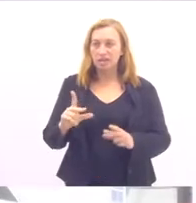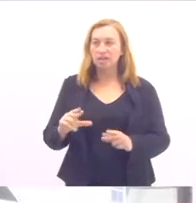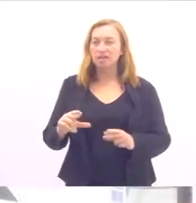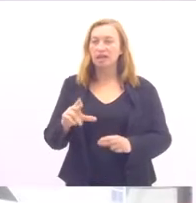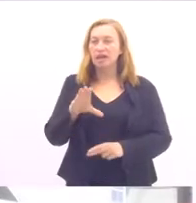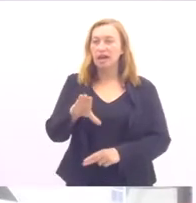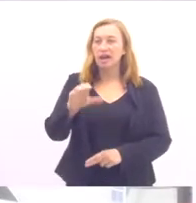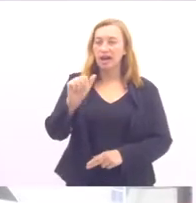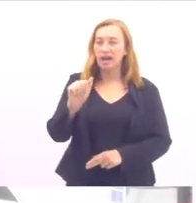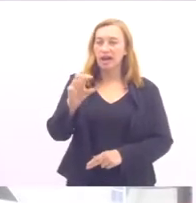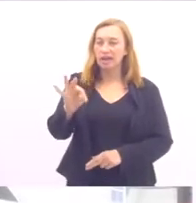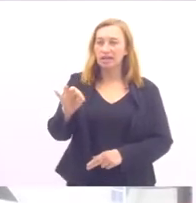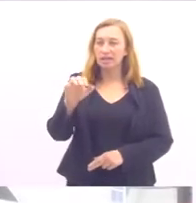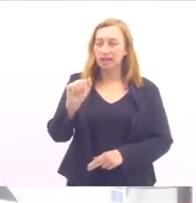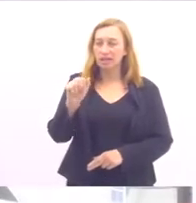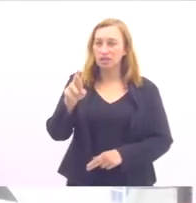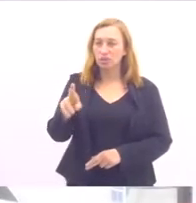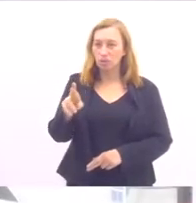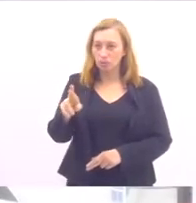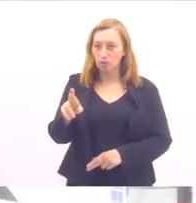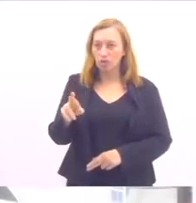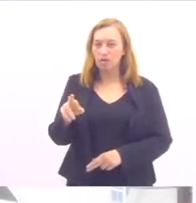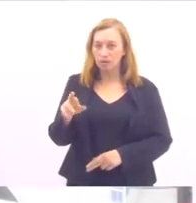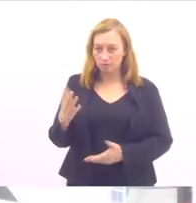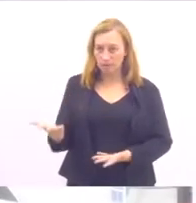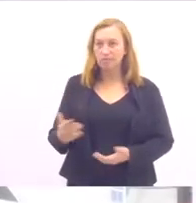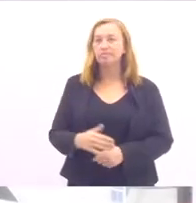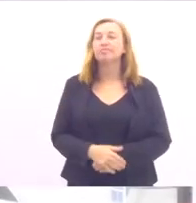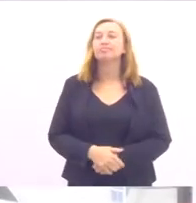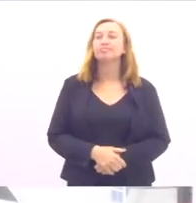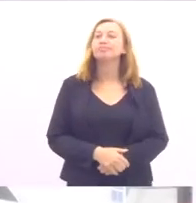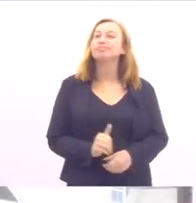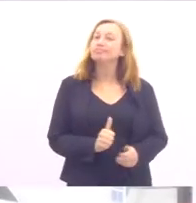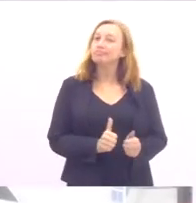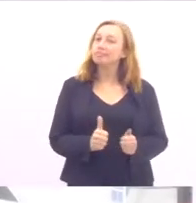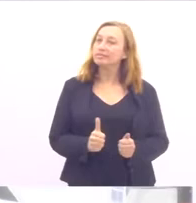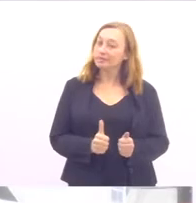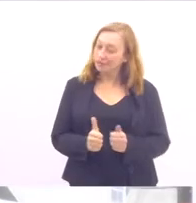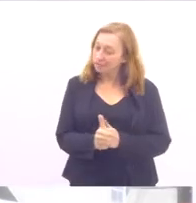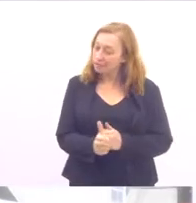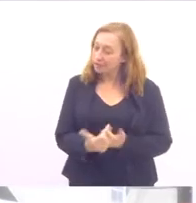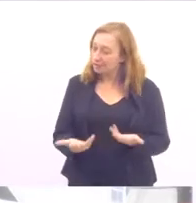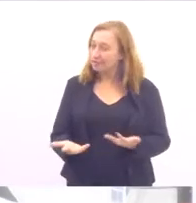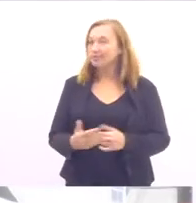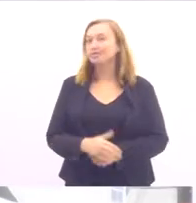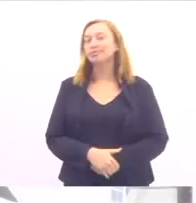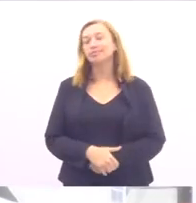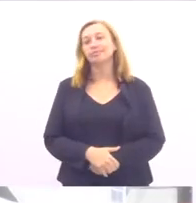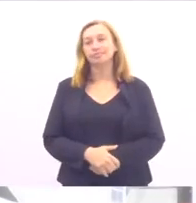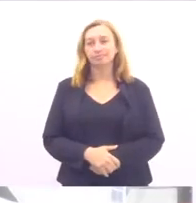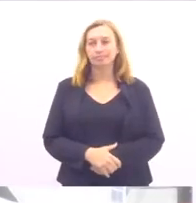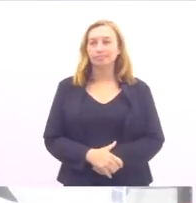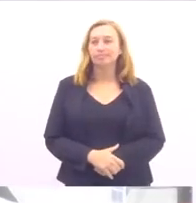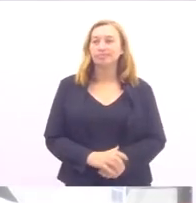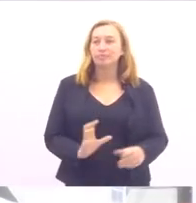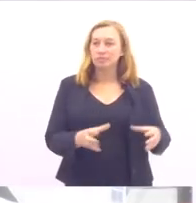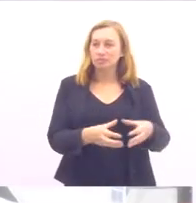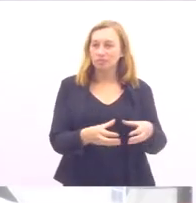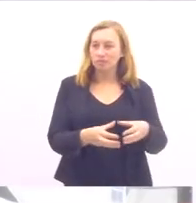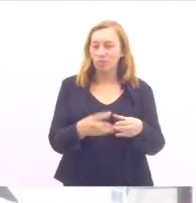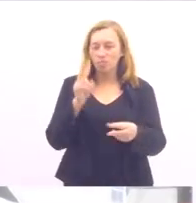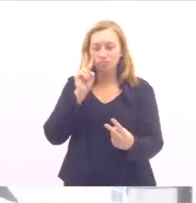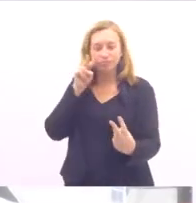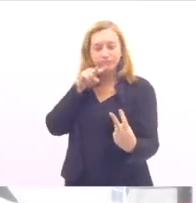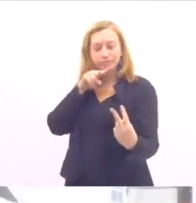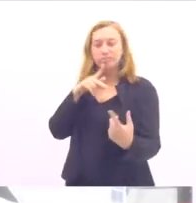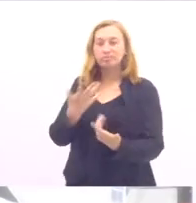Zilda. Também está na linha de frente das cooperativas. Né? Olho no olho